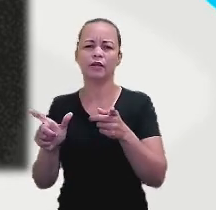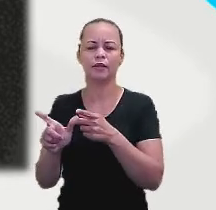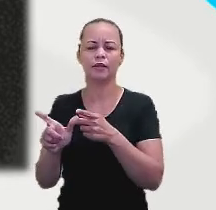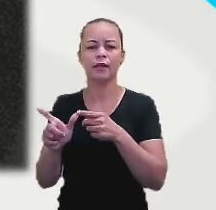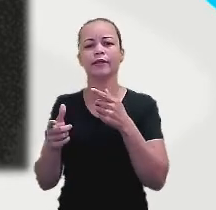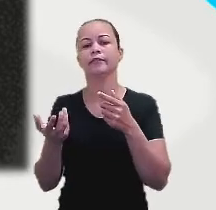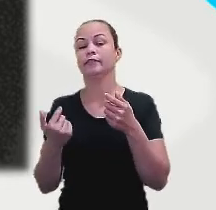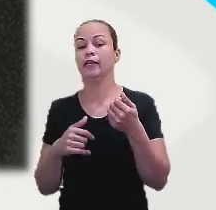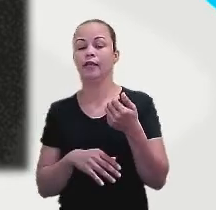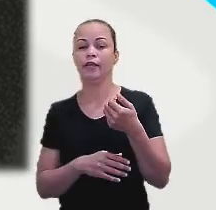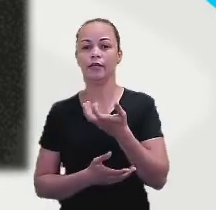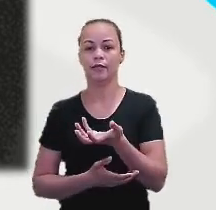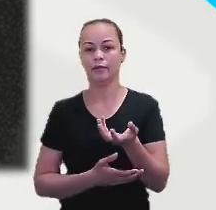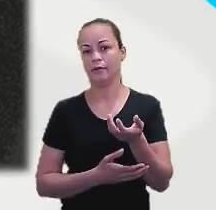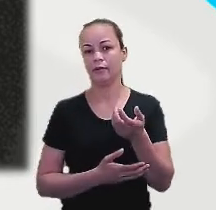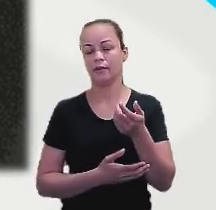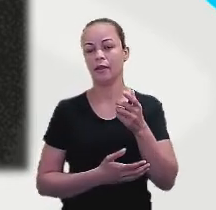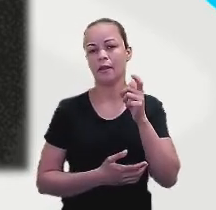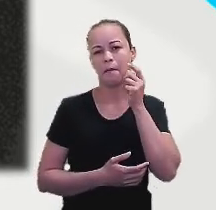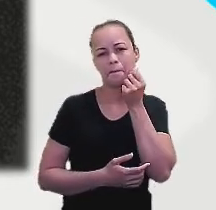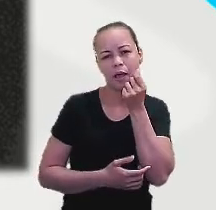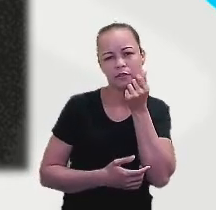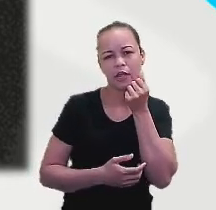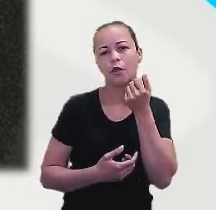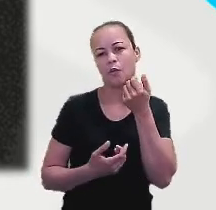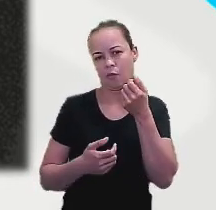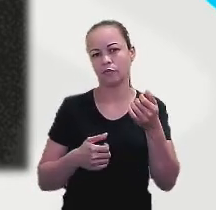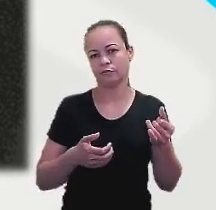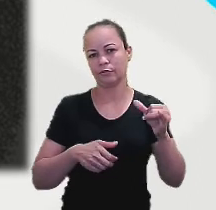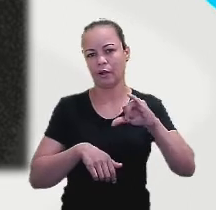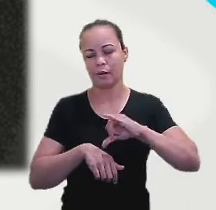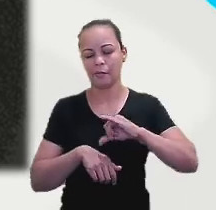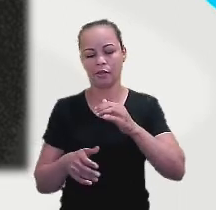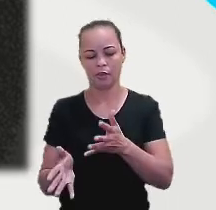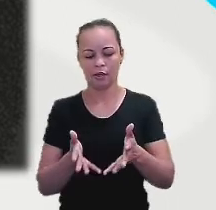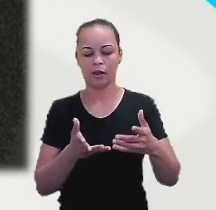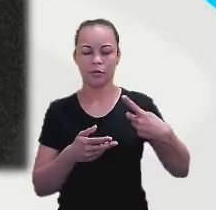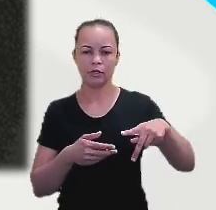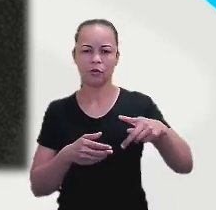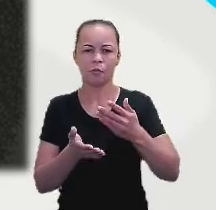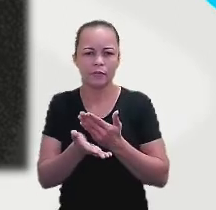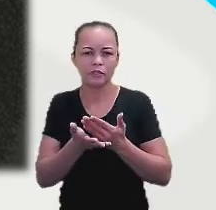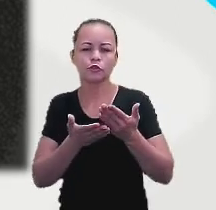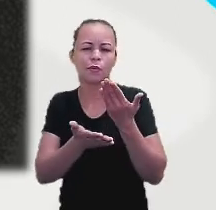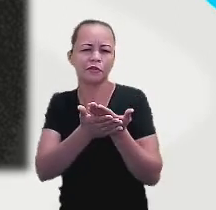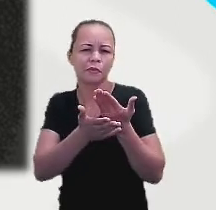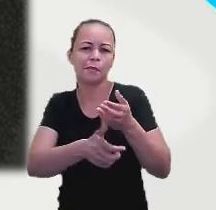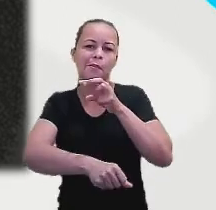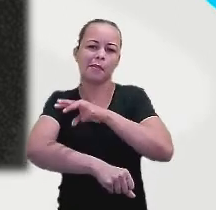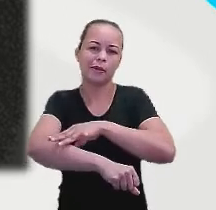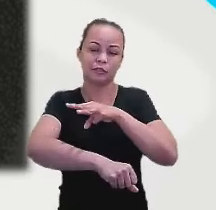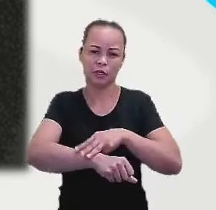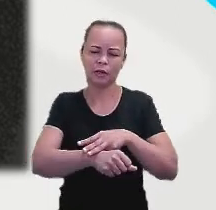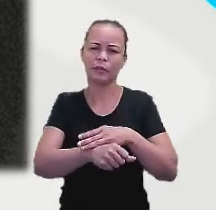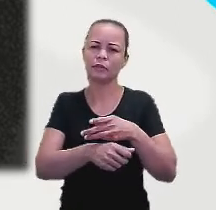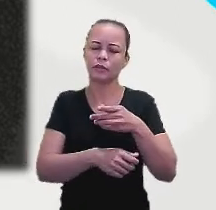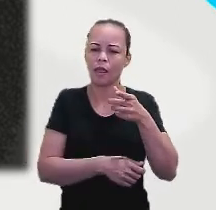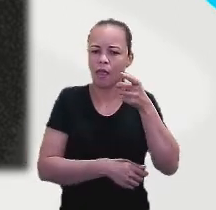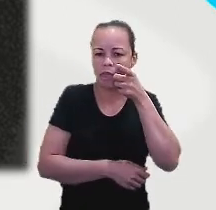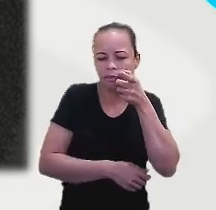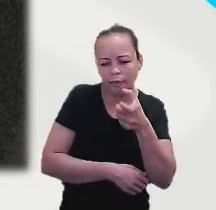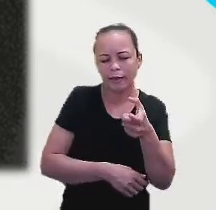preparatórios no Liceu Alagoano. Aos 15 anos, ingressou no magistério e passou a se interessar pela língua